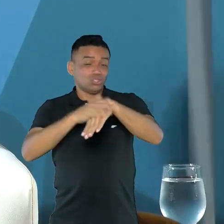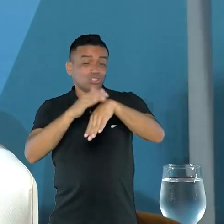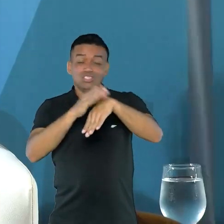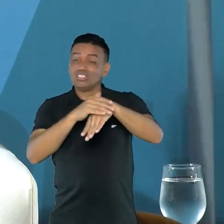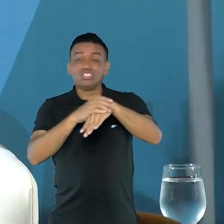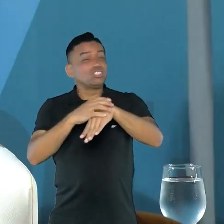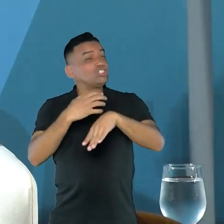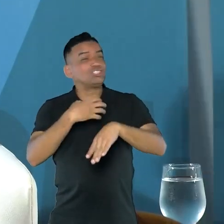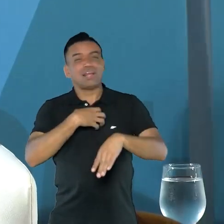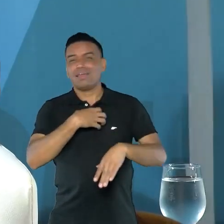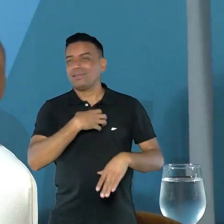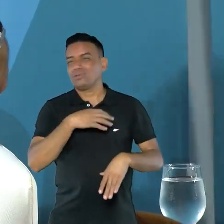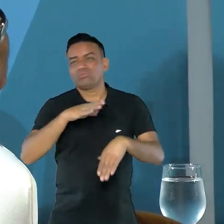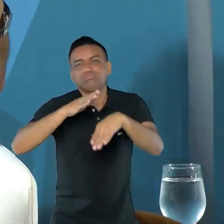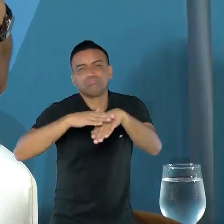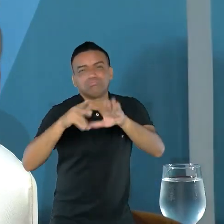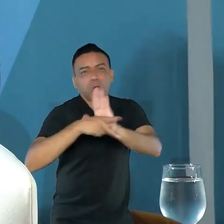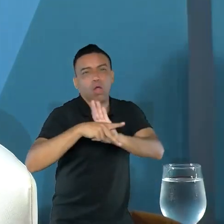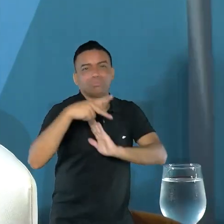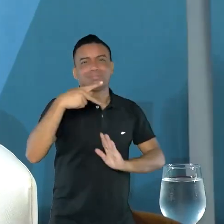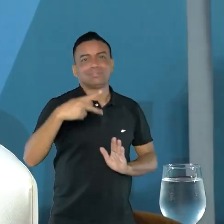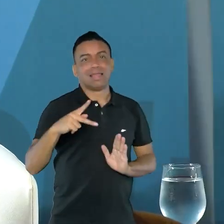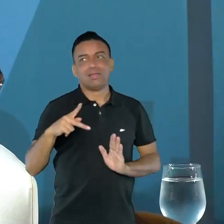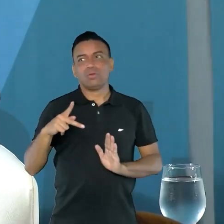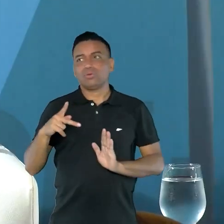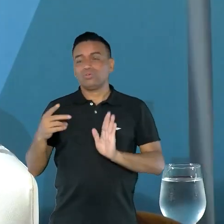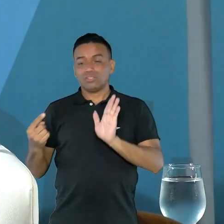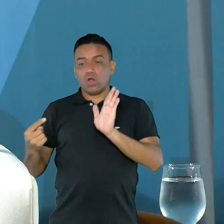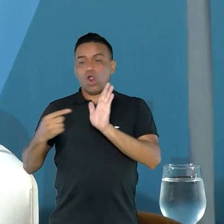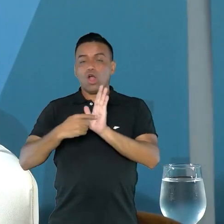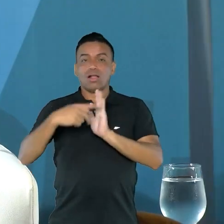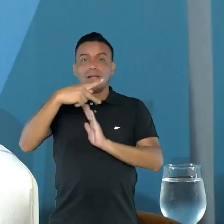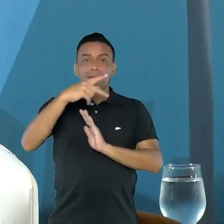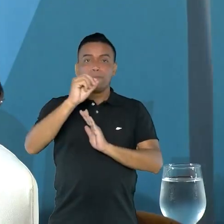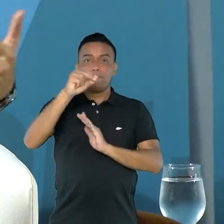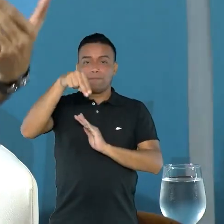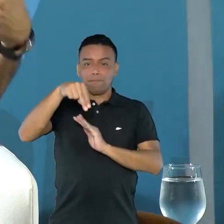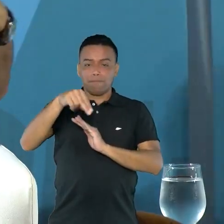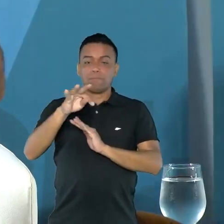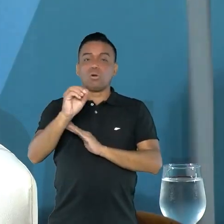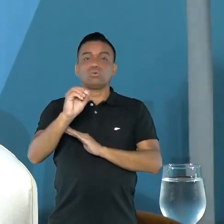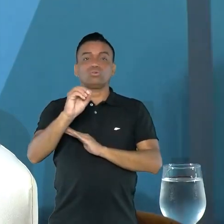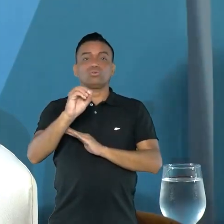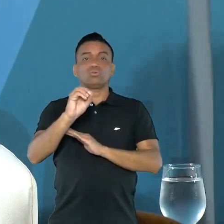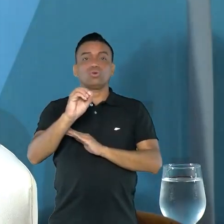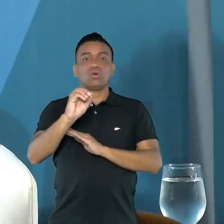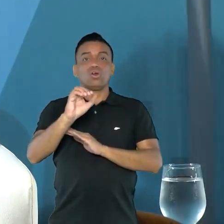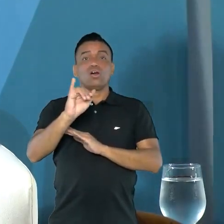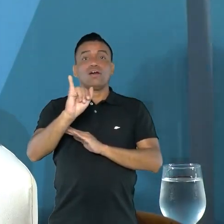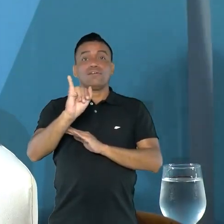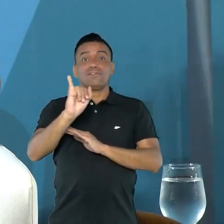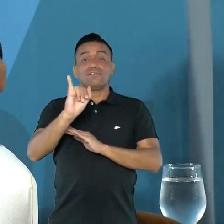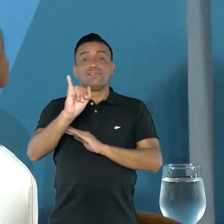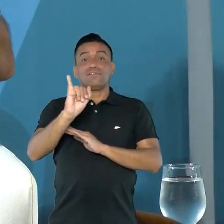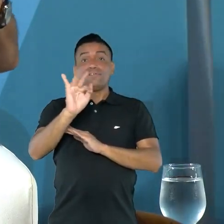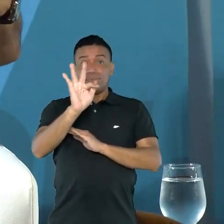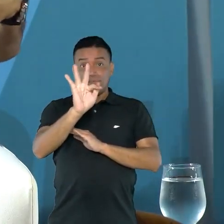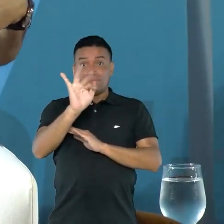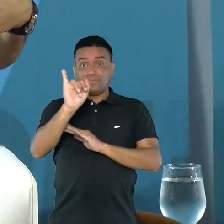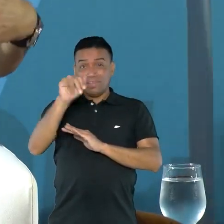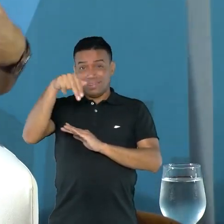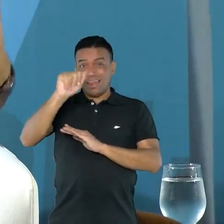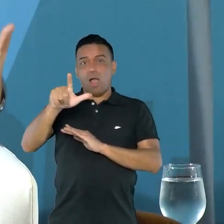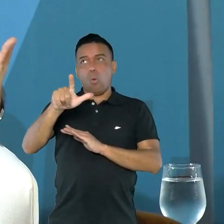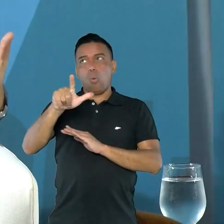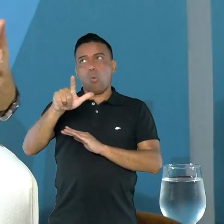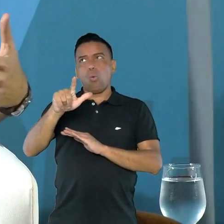singular de tratar os pontos finais. E aí, trazendo para essa nossa conversa, eu queria saber,